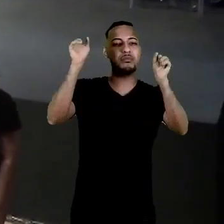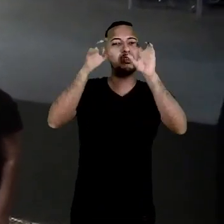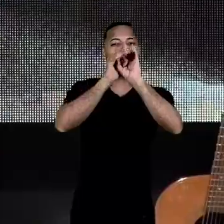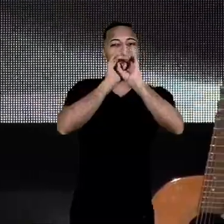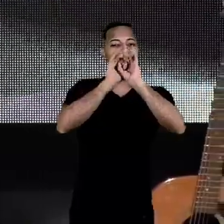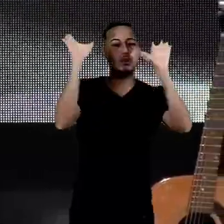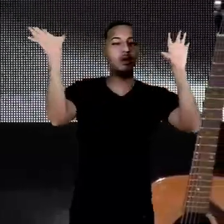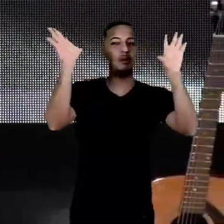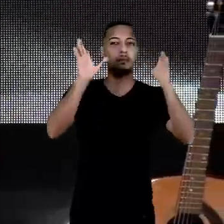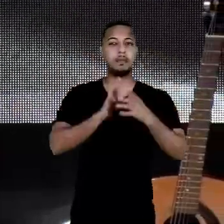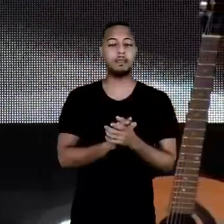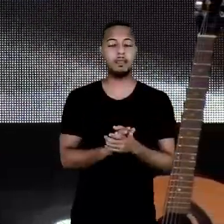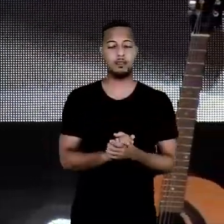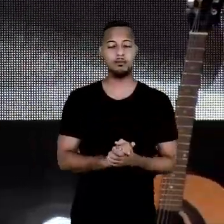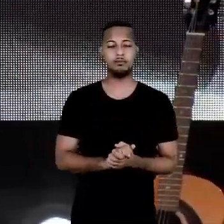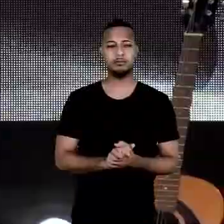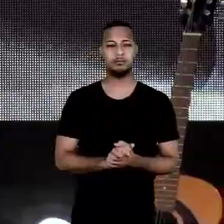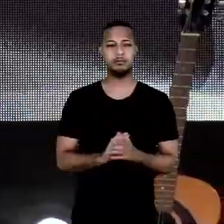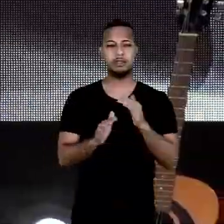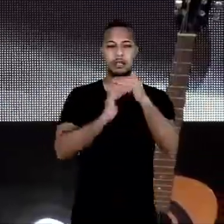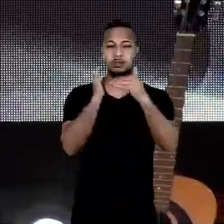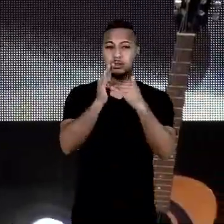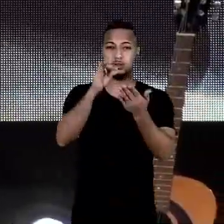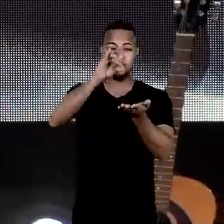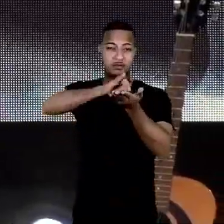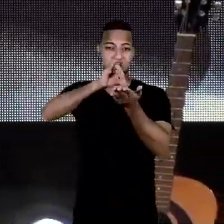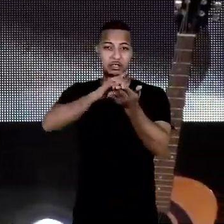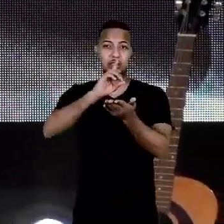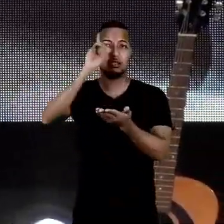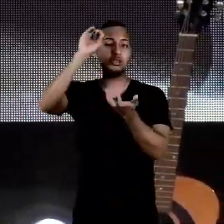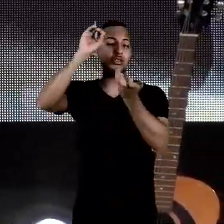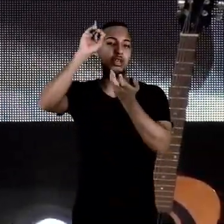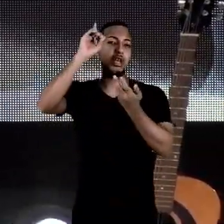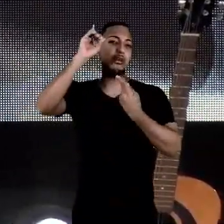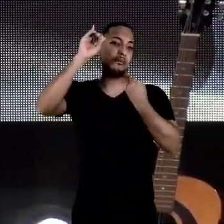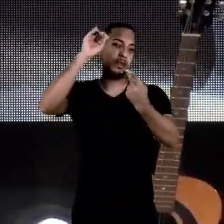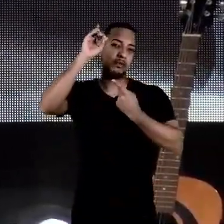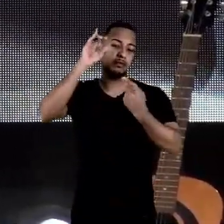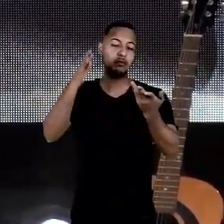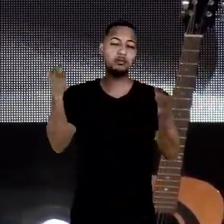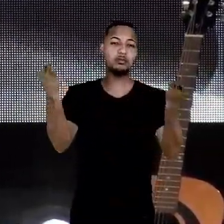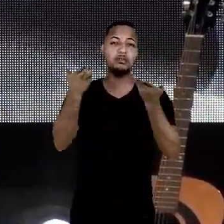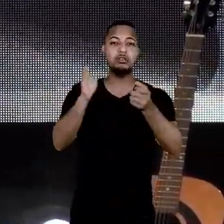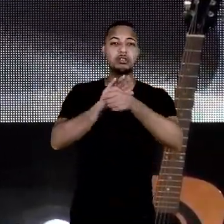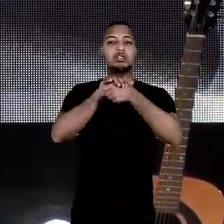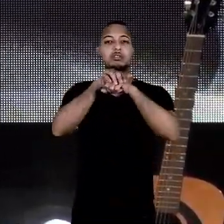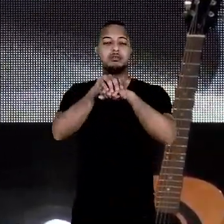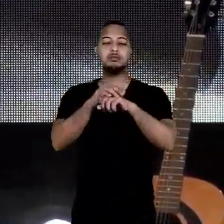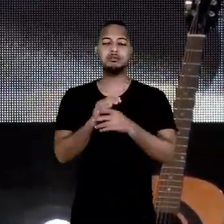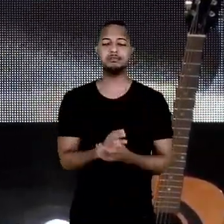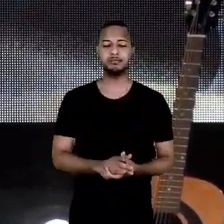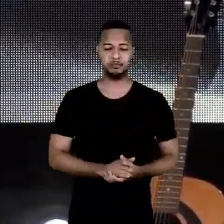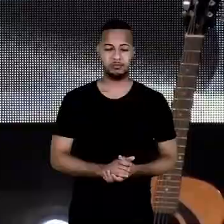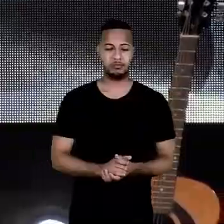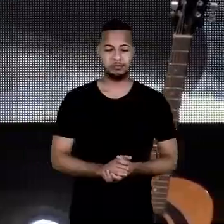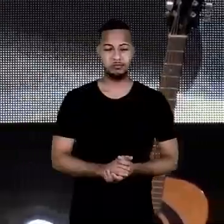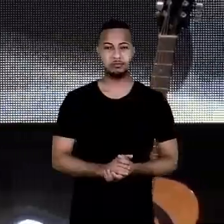E essa é a realidade que Ele quer para mim e para você nessa noite. Não tem como eu e você